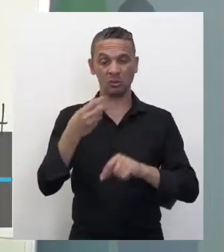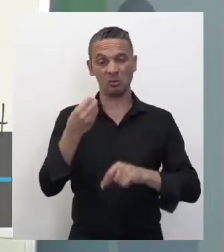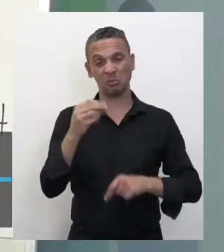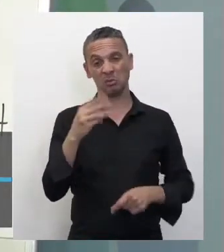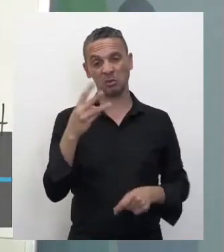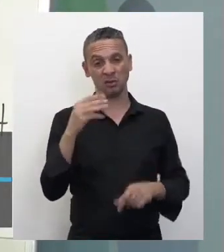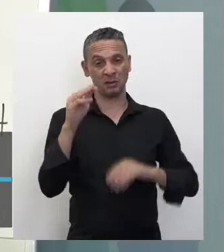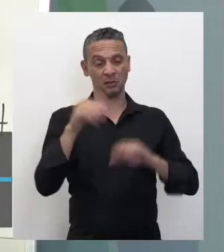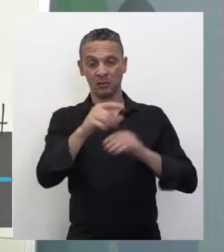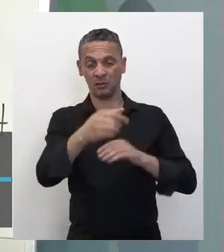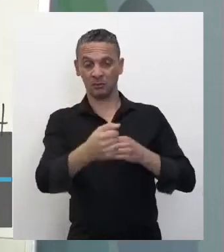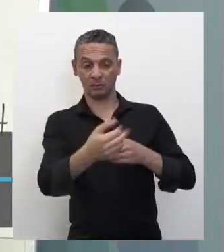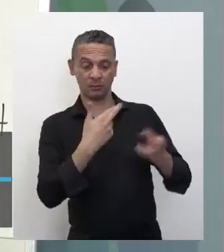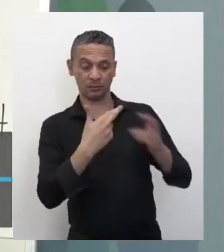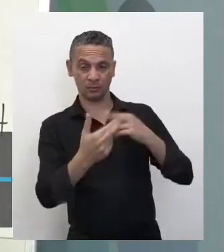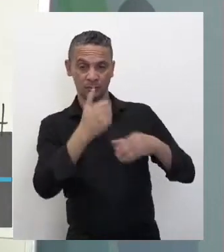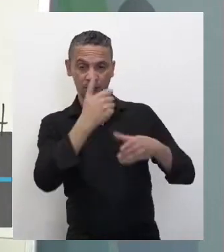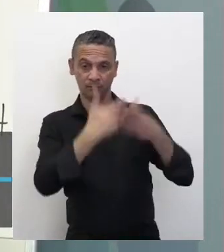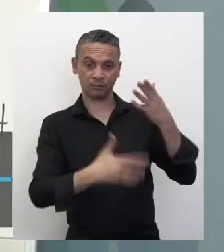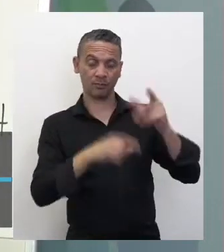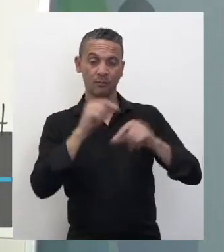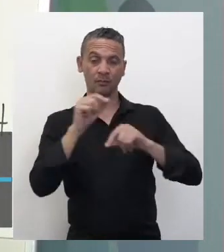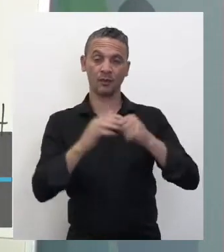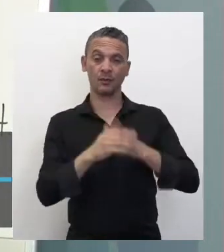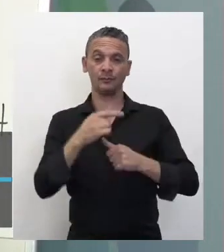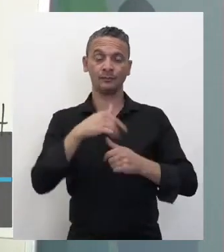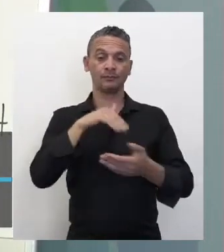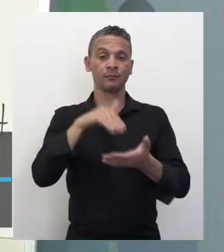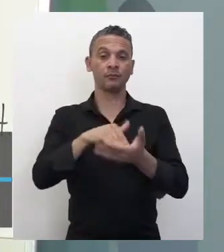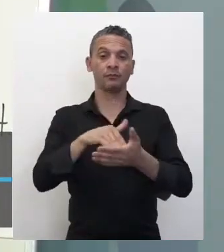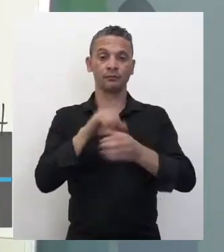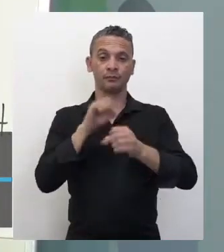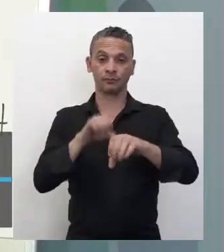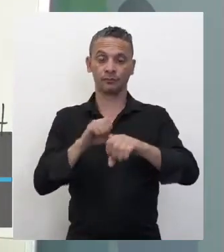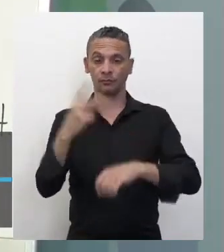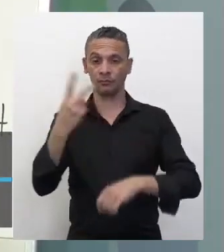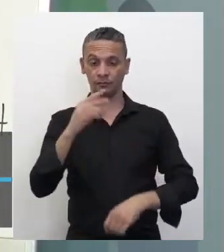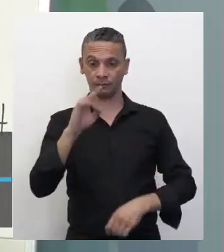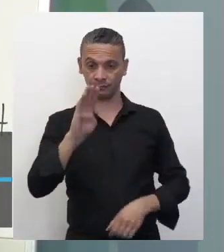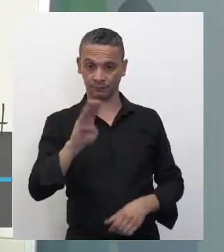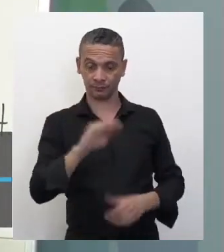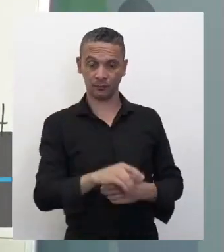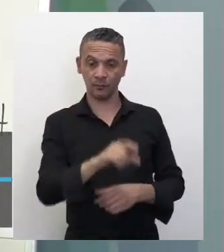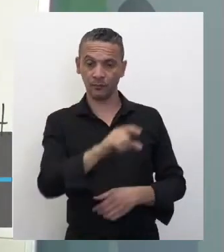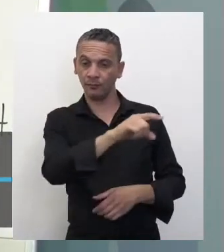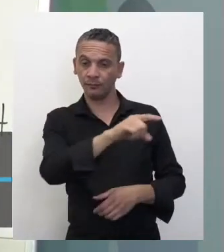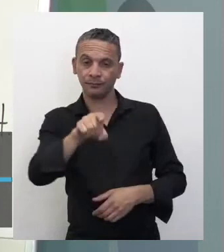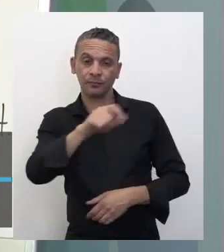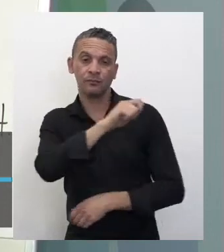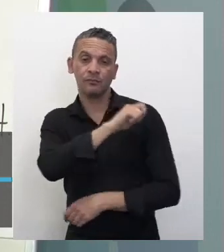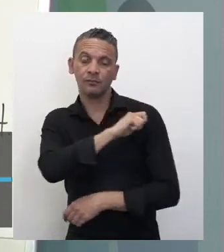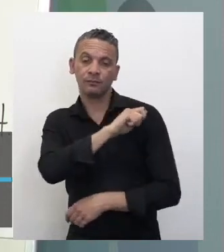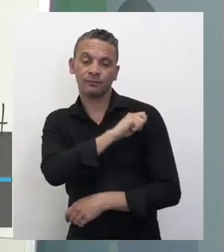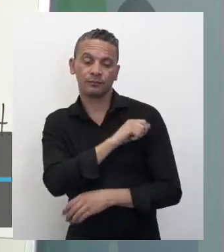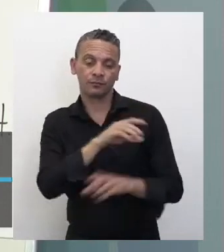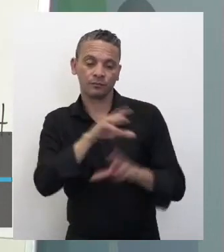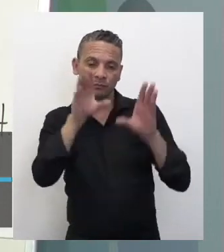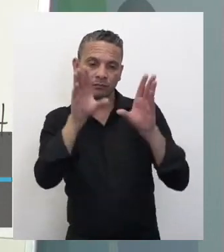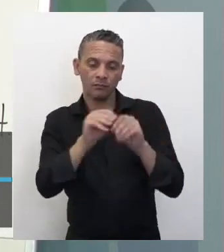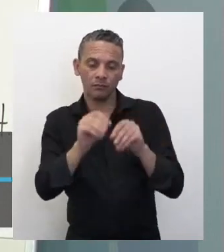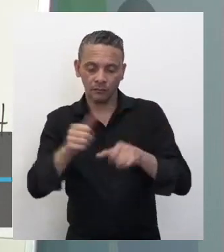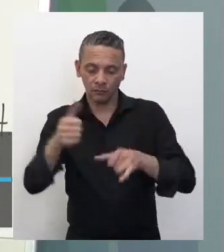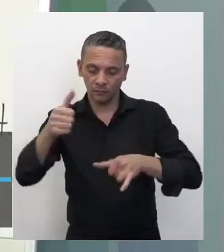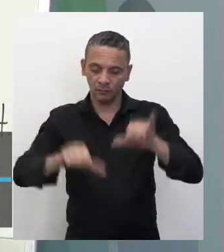dependendo do que vocês mandarem pra gente. E como essa é a última aula do bimestre, eu estou pedindo para vocês realmente fazerem uma avaliação daquilo